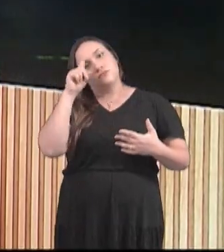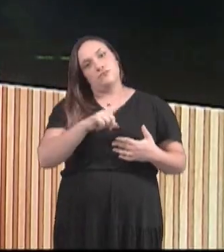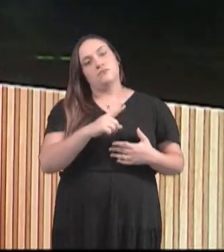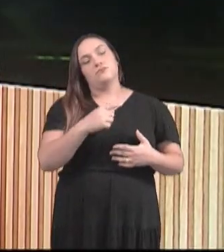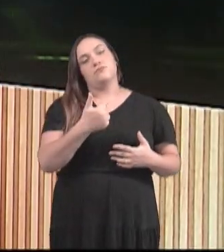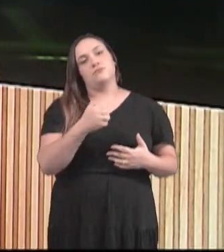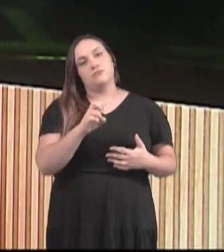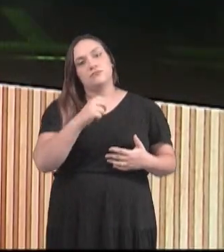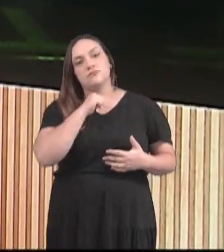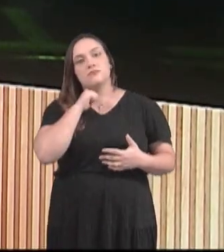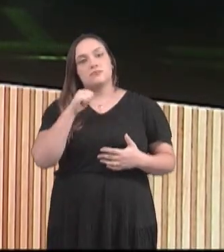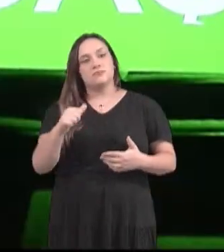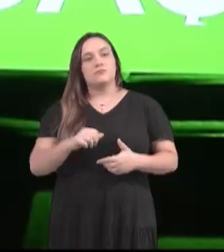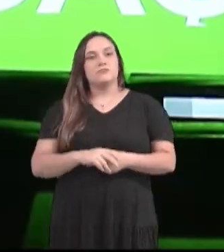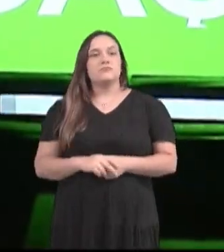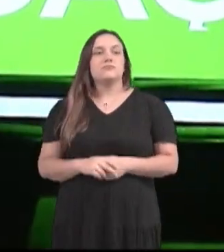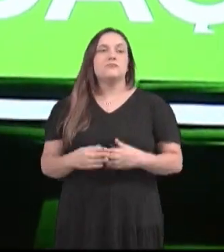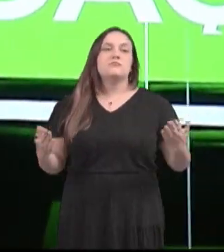15 de abril.